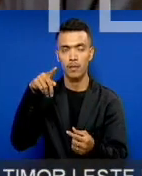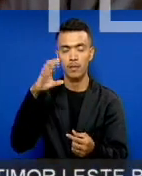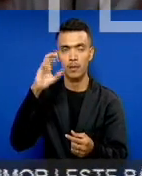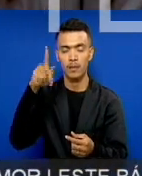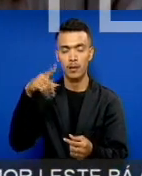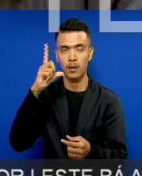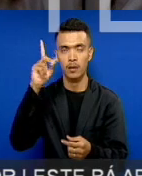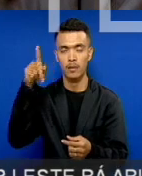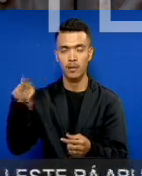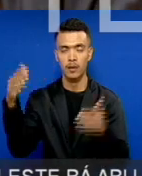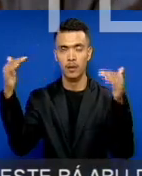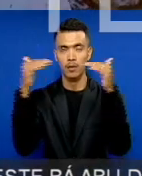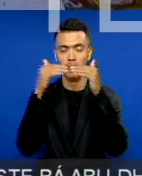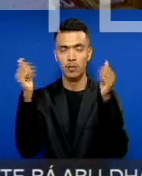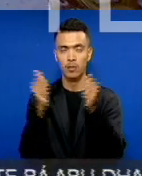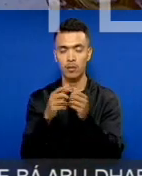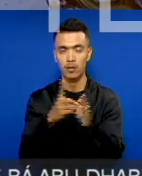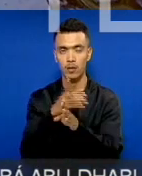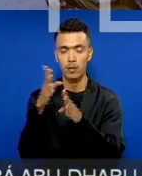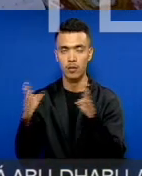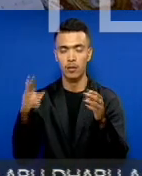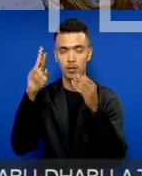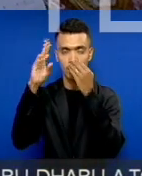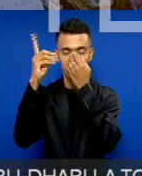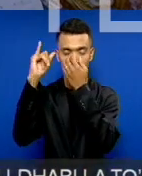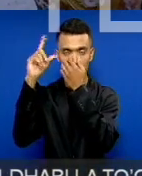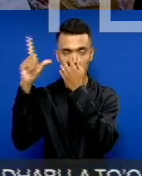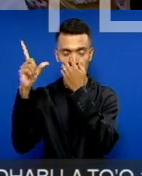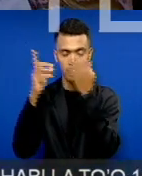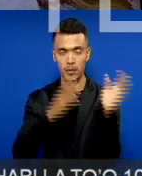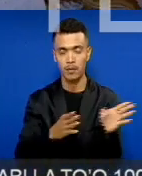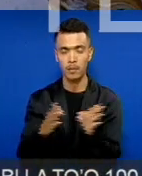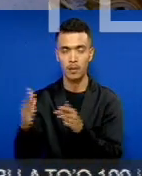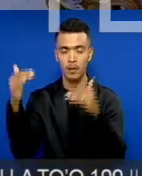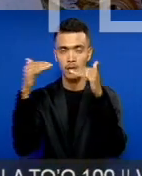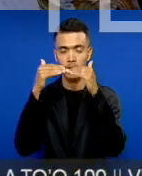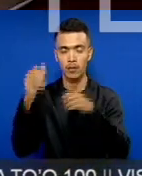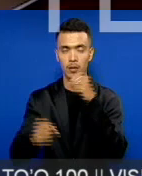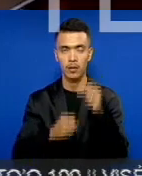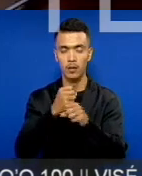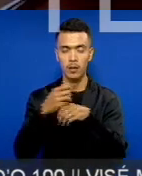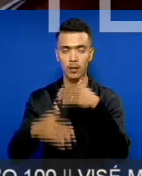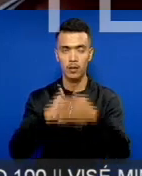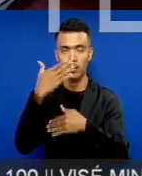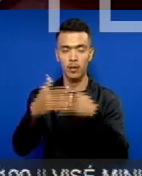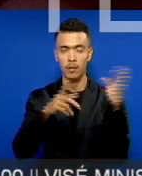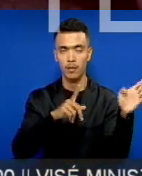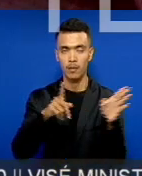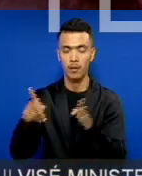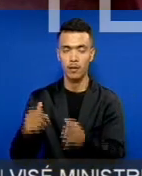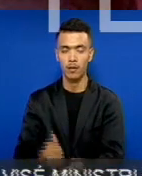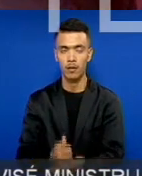informa, Sr. Muto Reitor na Estrutura Undil, né, onde prepara a conferência e atina hoje, no Plano Apoio Recursos Humanos